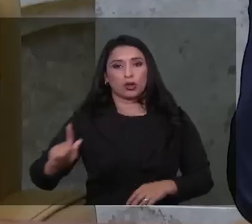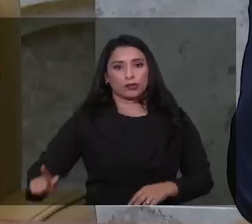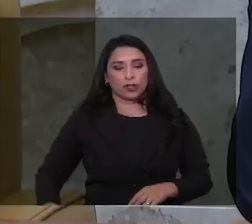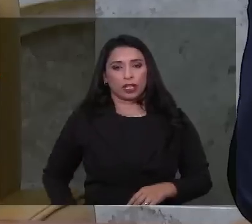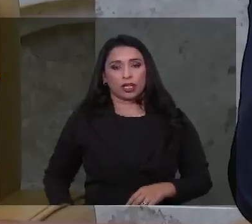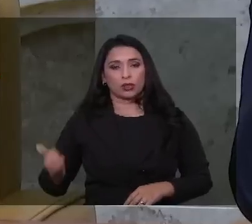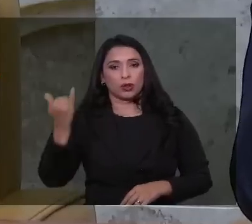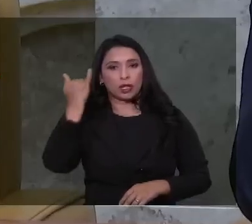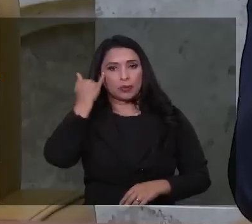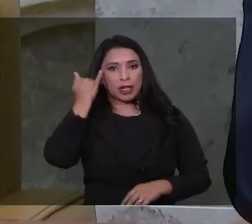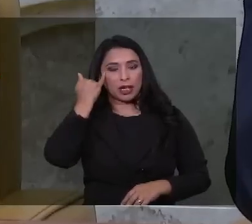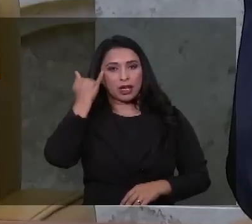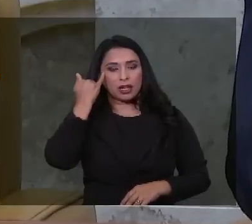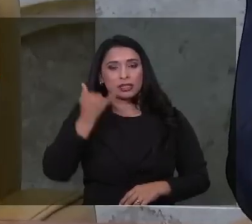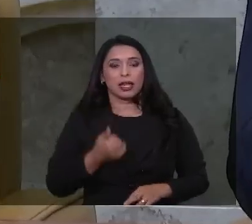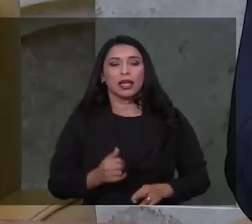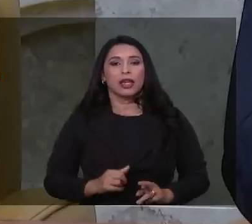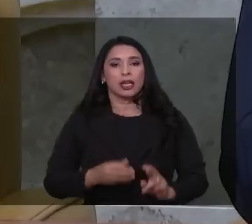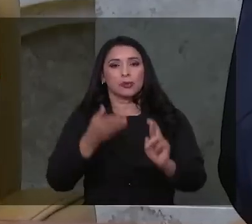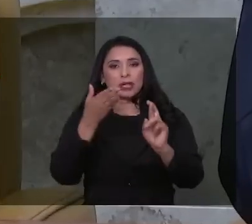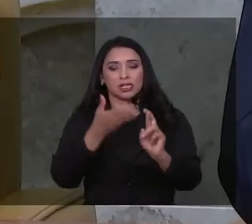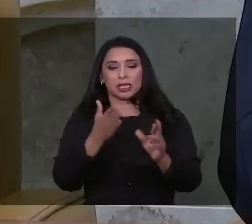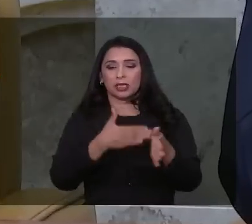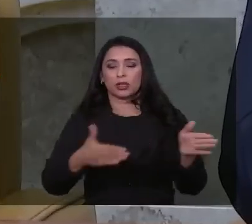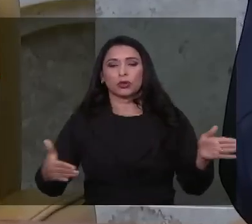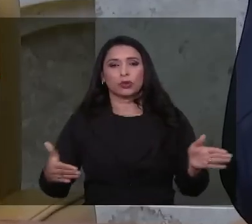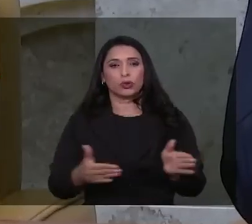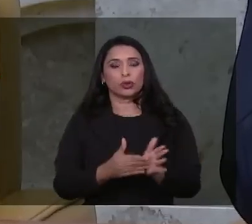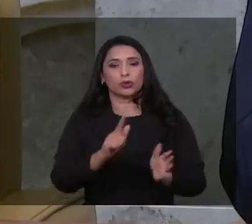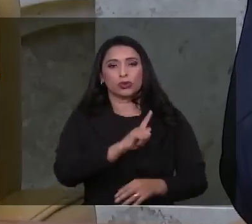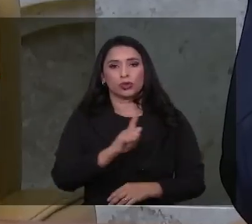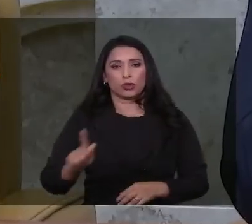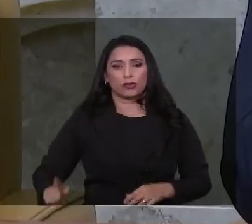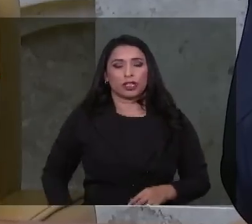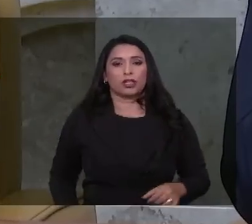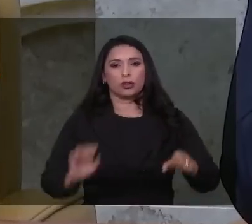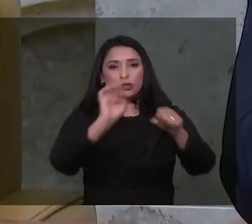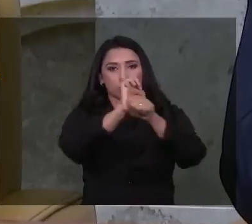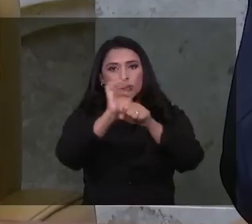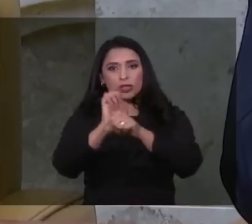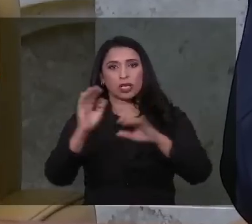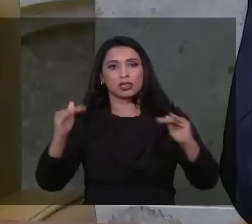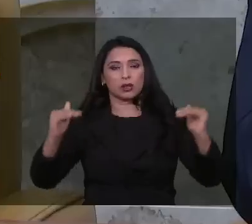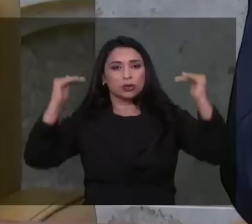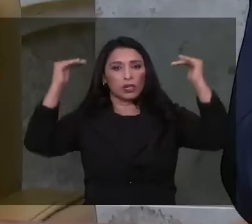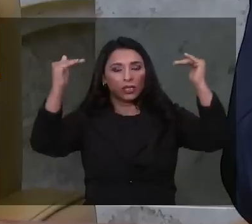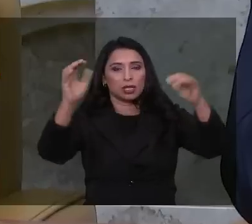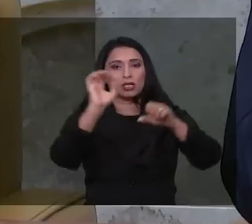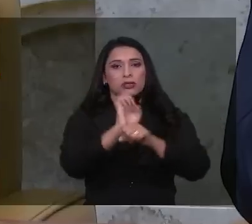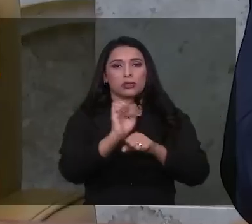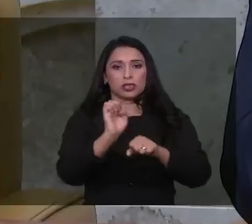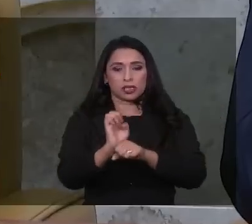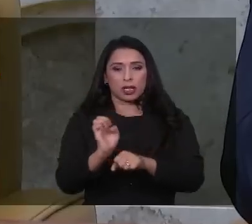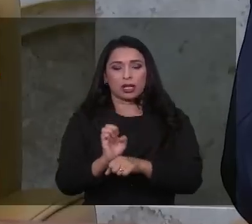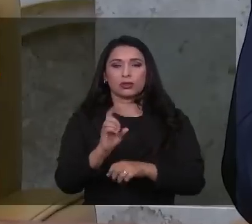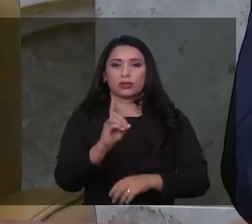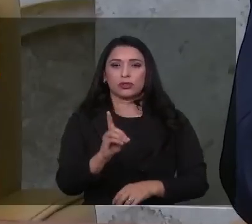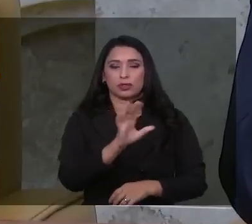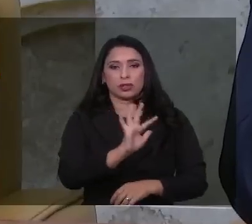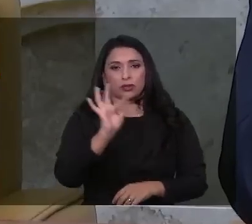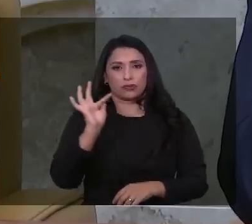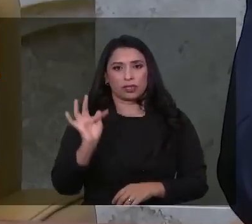Ibanez Rocha, na pessoa de quem cumprimento todos os governadores de Estado e autoridades estaduais e distritais. O